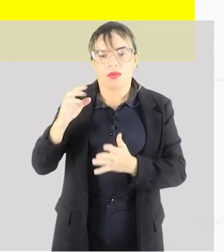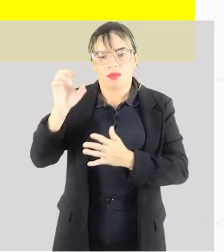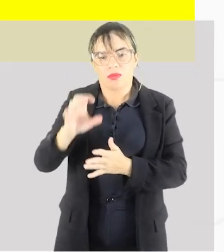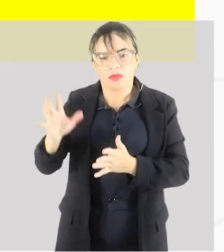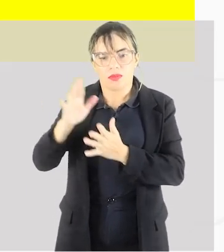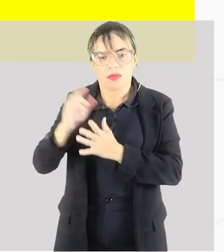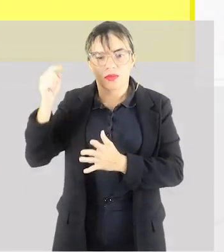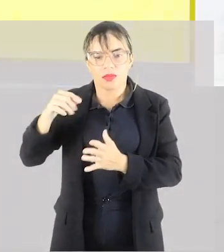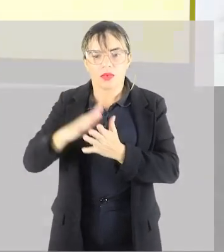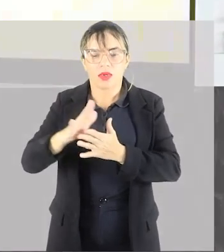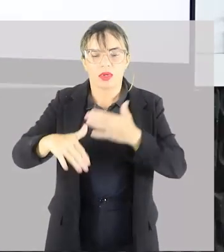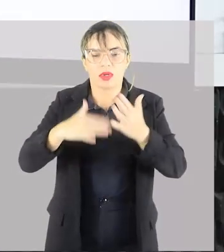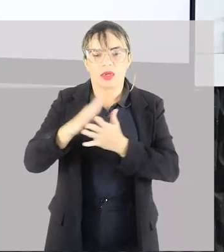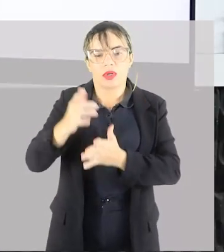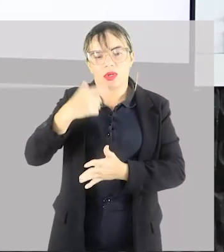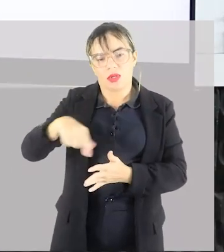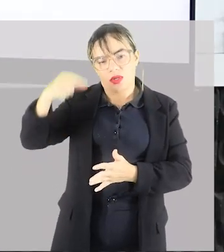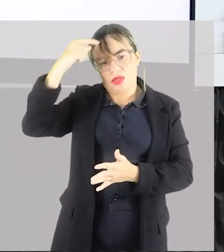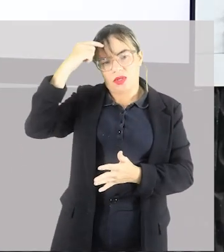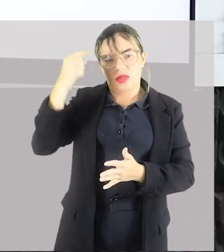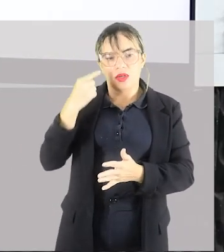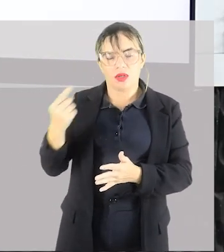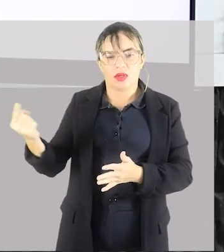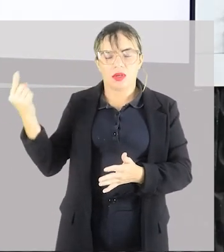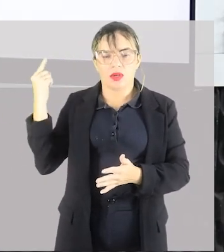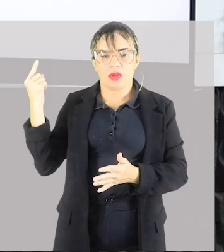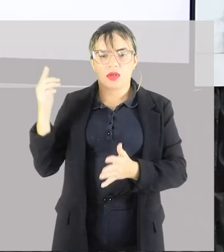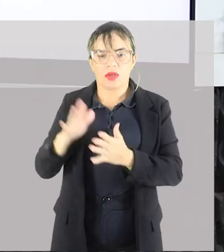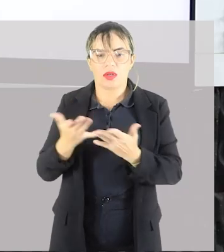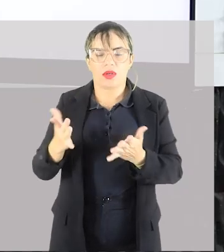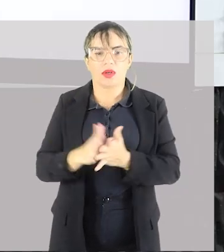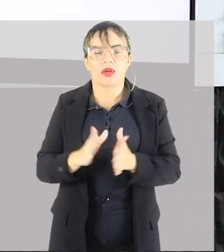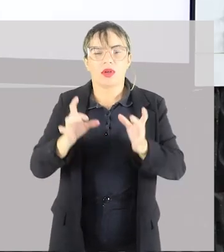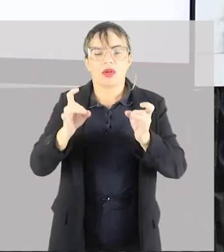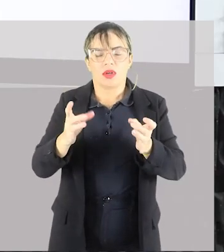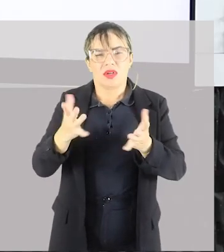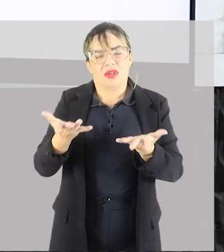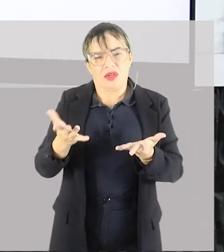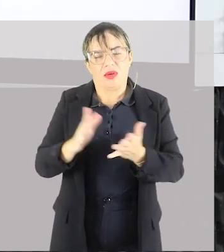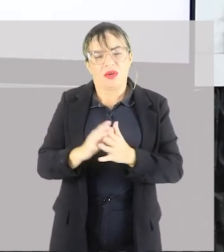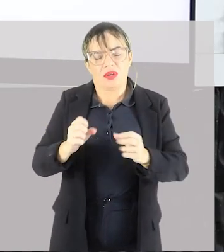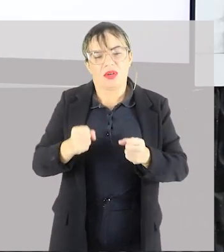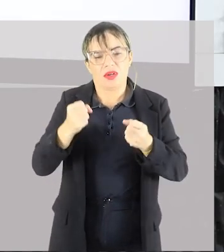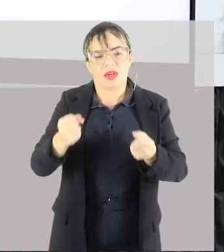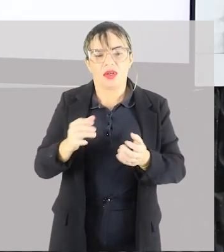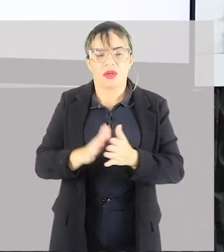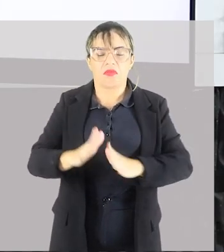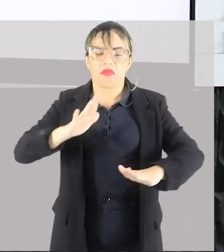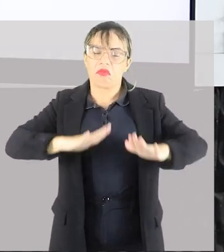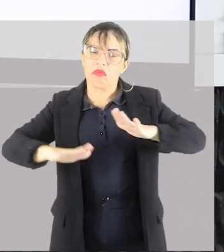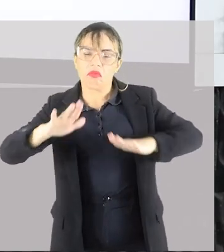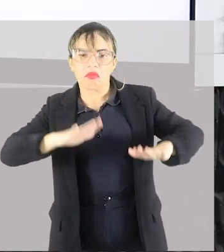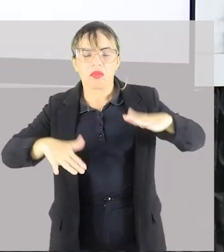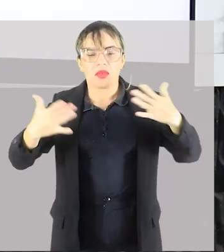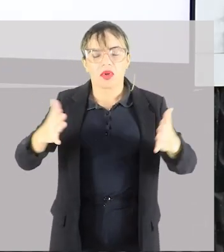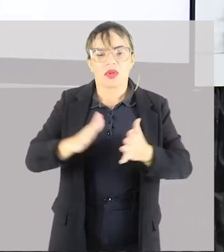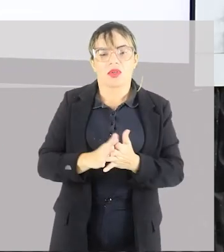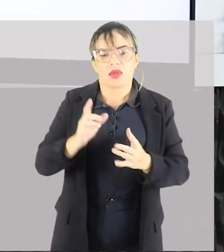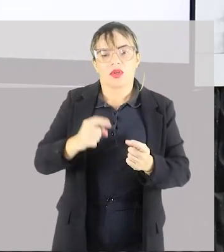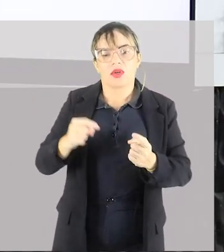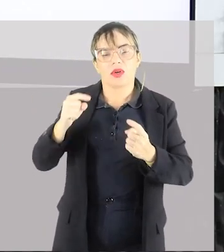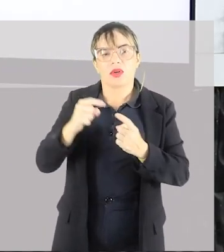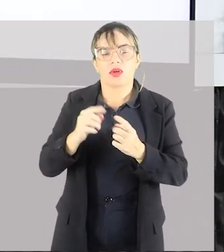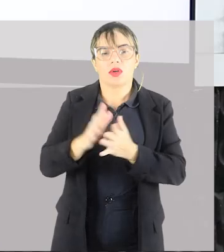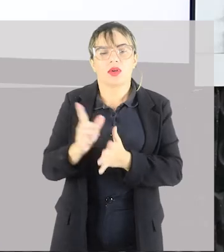pessoas pensem sobre isso. Professor, uma obra dessa é vendável? Depende muito de como a coisa vai ser, mas o objetivo não é só vender a obra, é